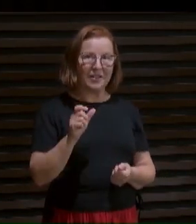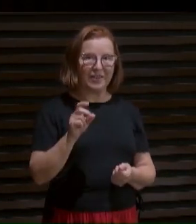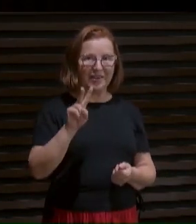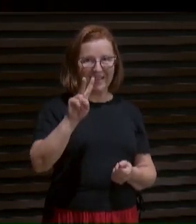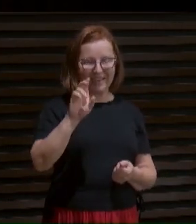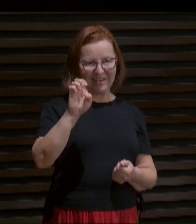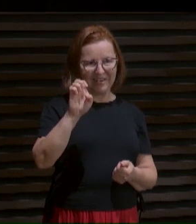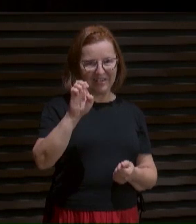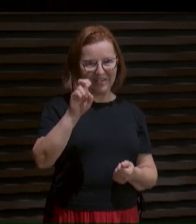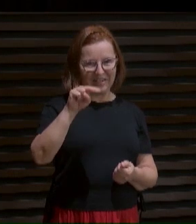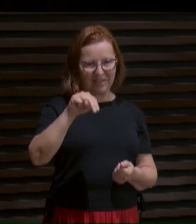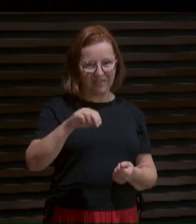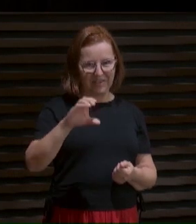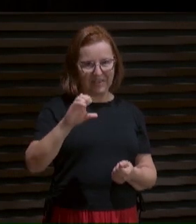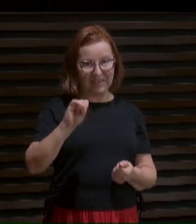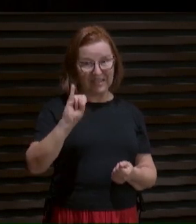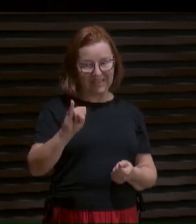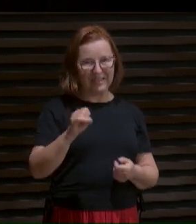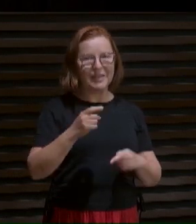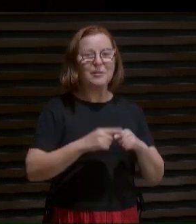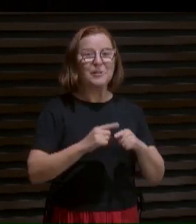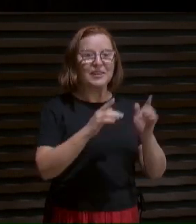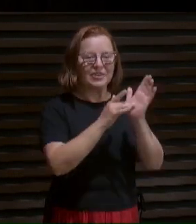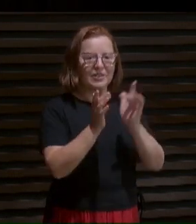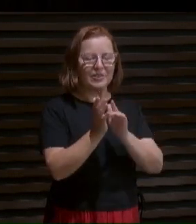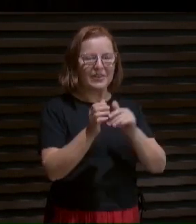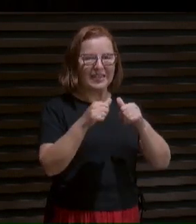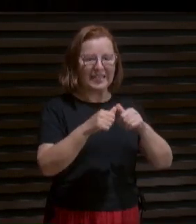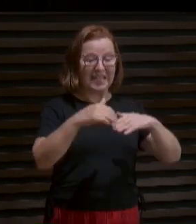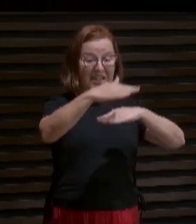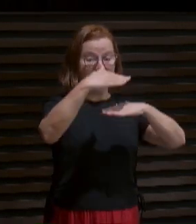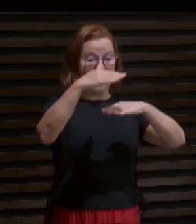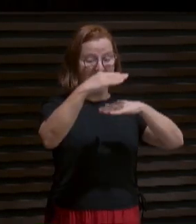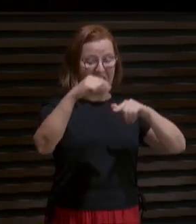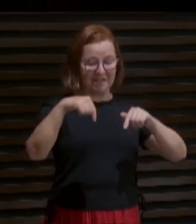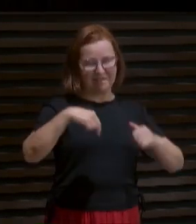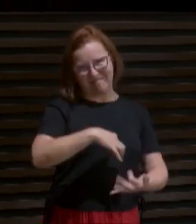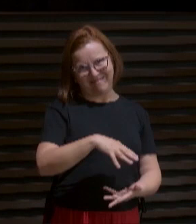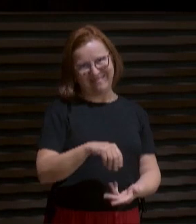muito acima deste mundo. O mundo que jaz no maligno, que